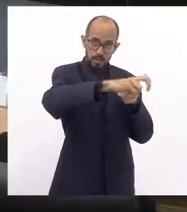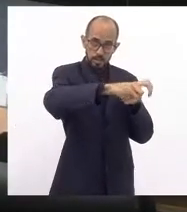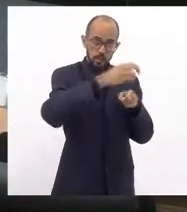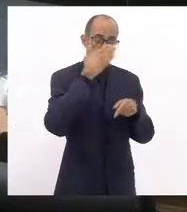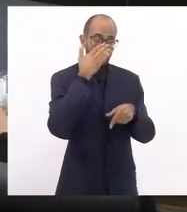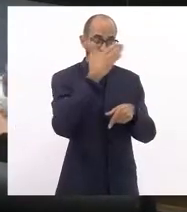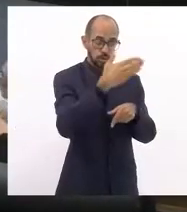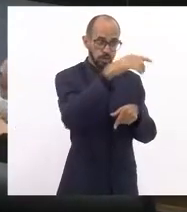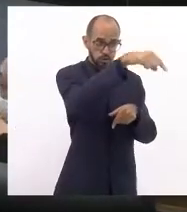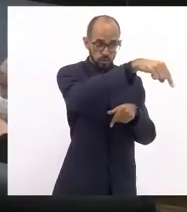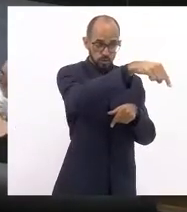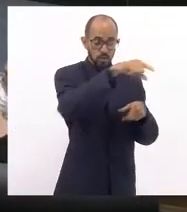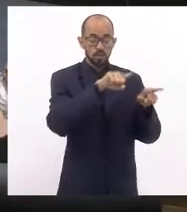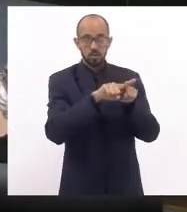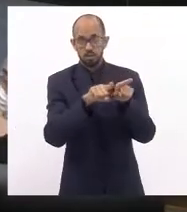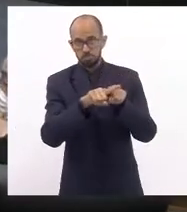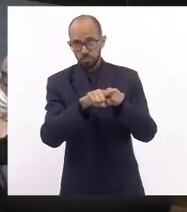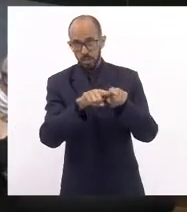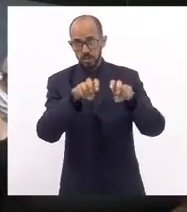também.